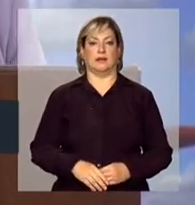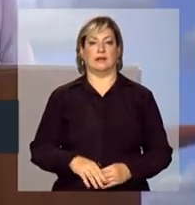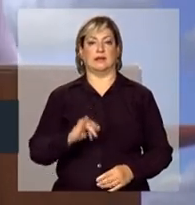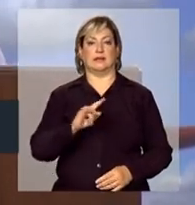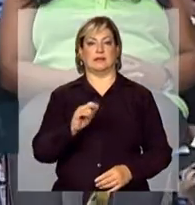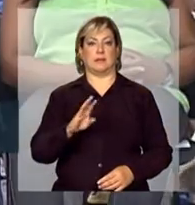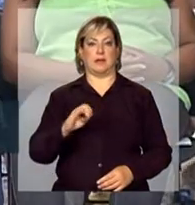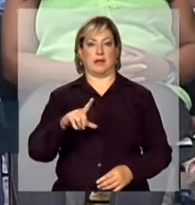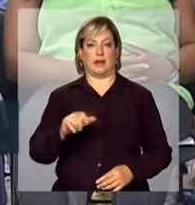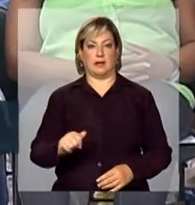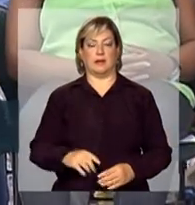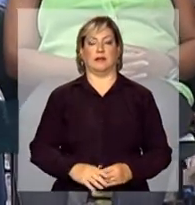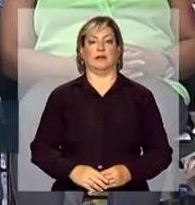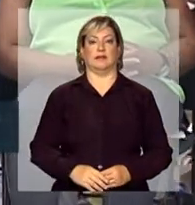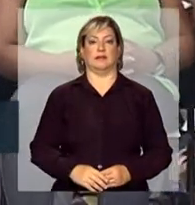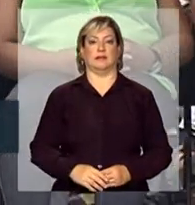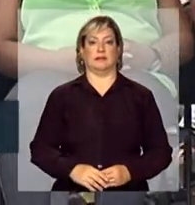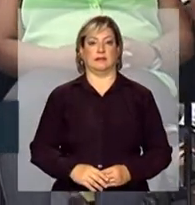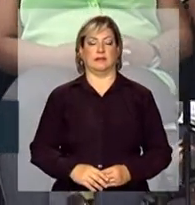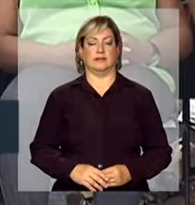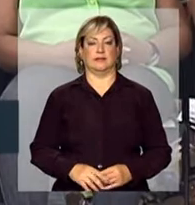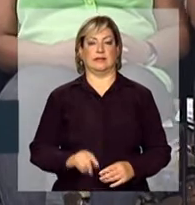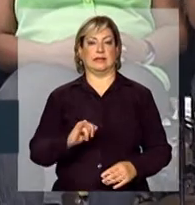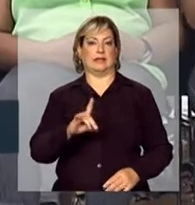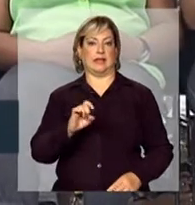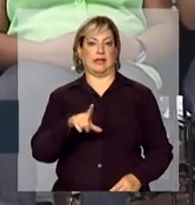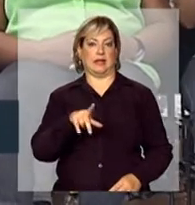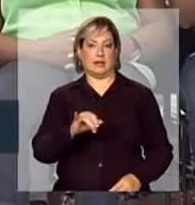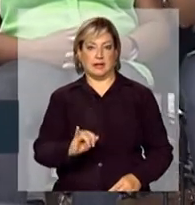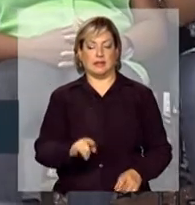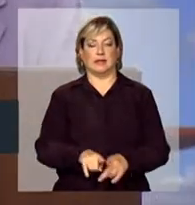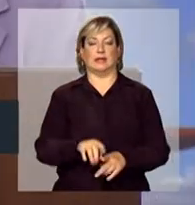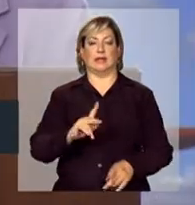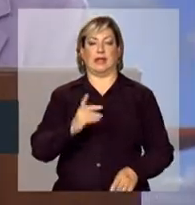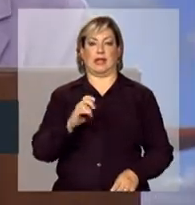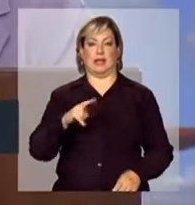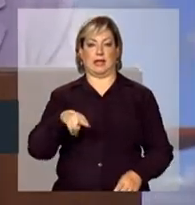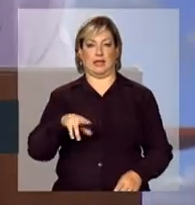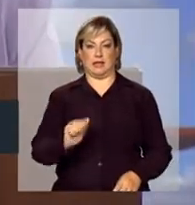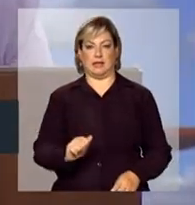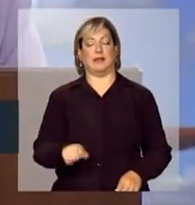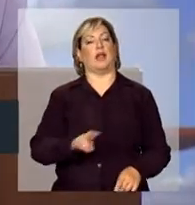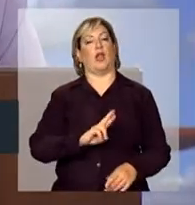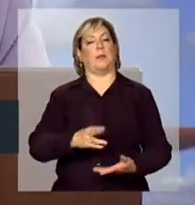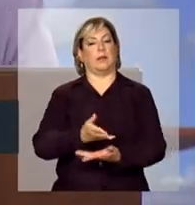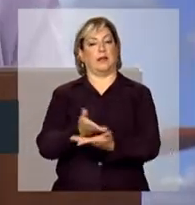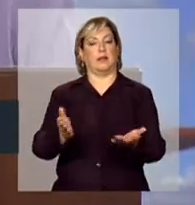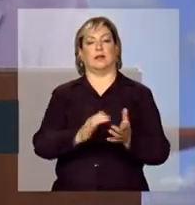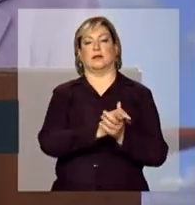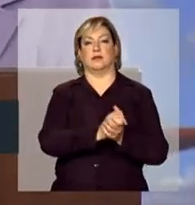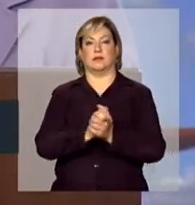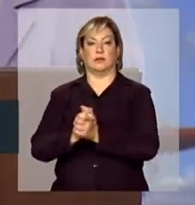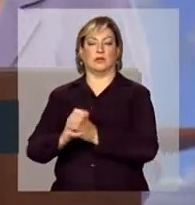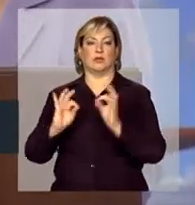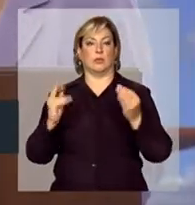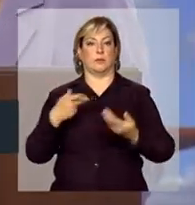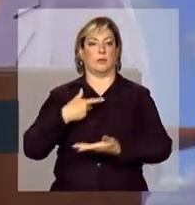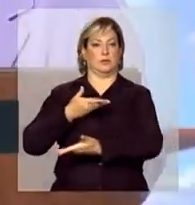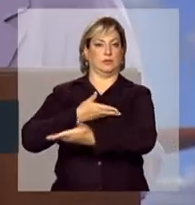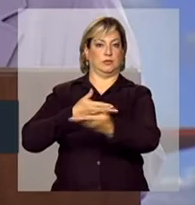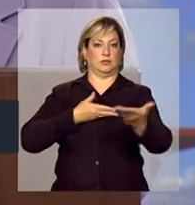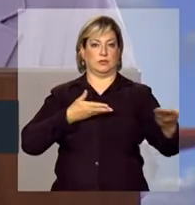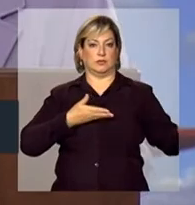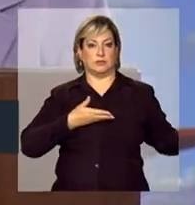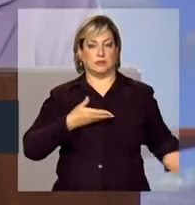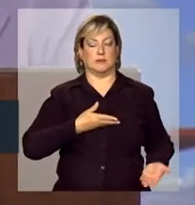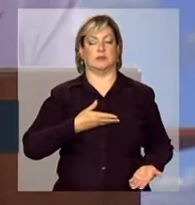Isabela tem cera e dele e Helena Chagas em nome delas cumprimenta todos os meus colegas